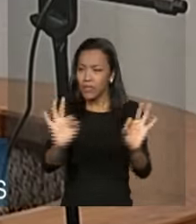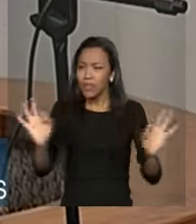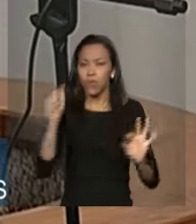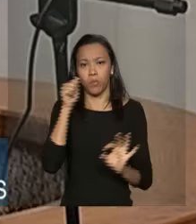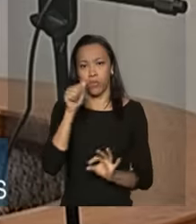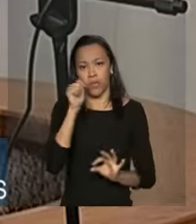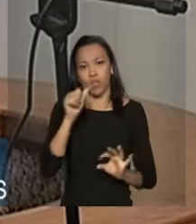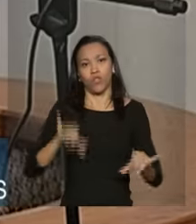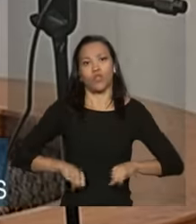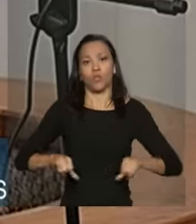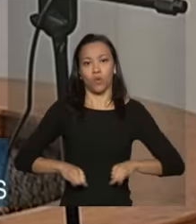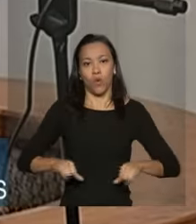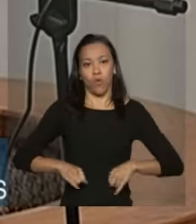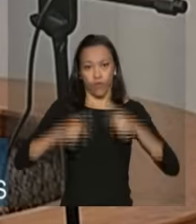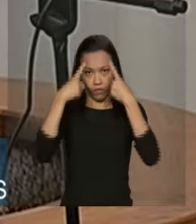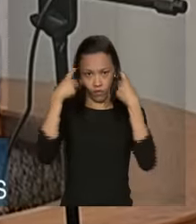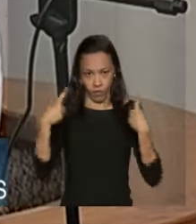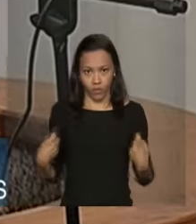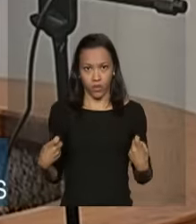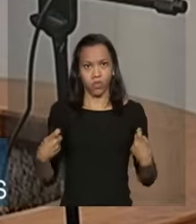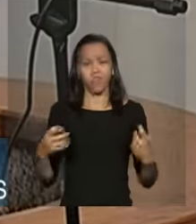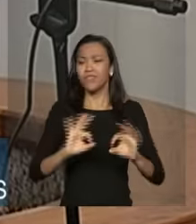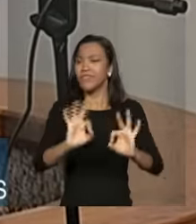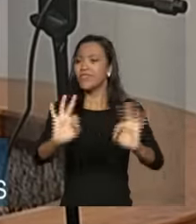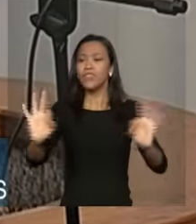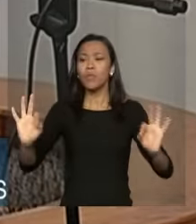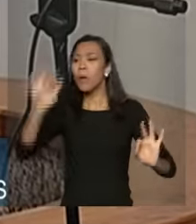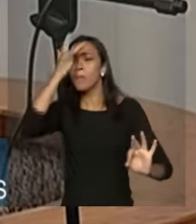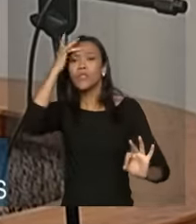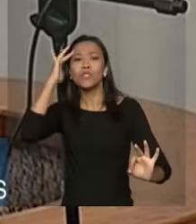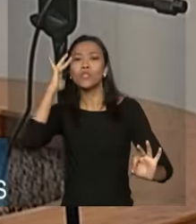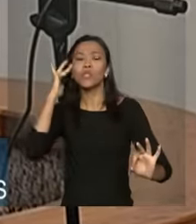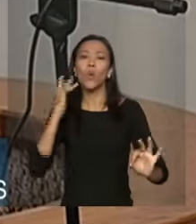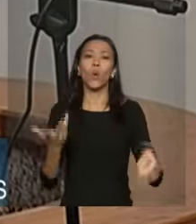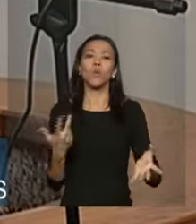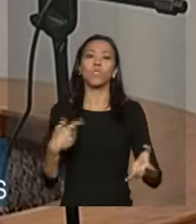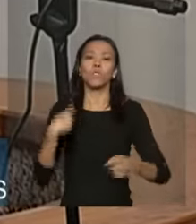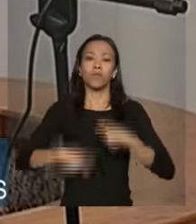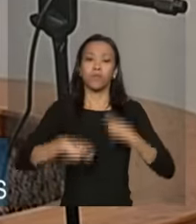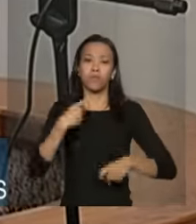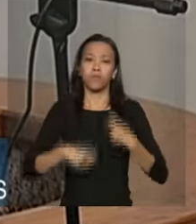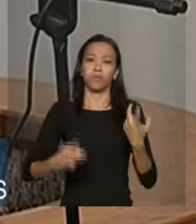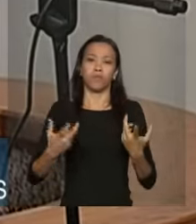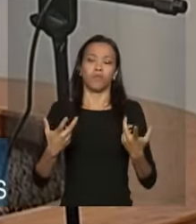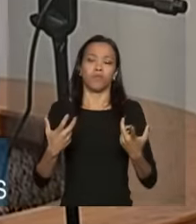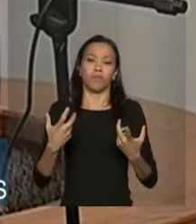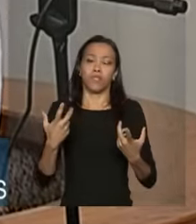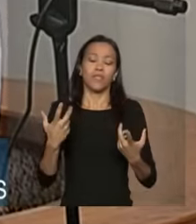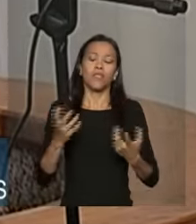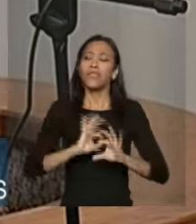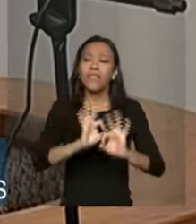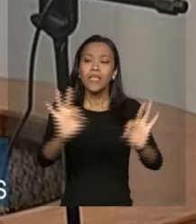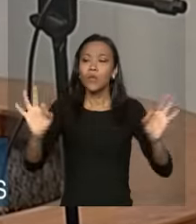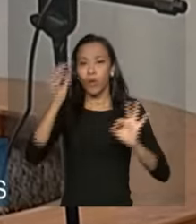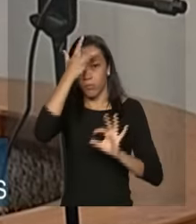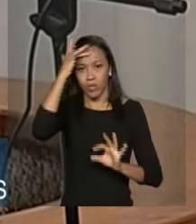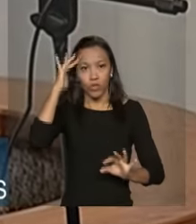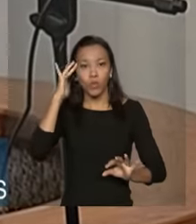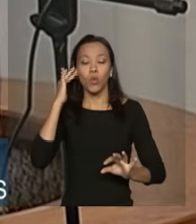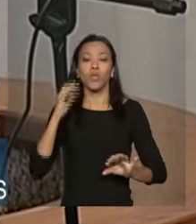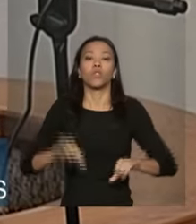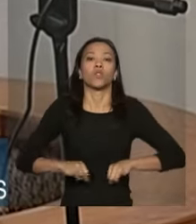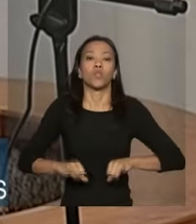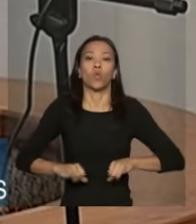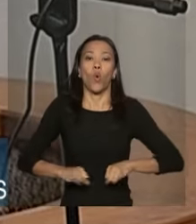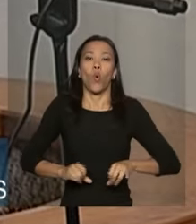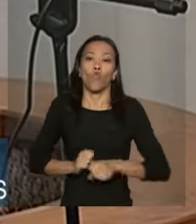sofra violência contra mulher nenhuma pessoa seja explorada sexualmente nenhuma pessoa seja submetida a tortura